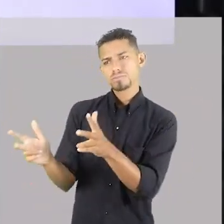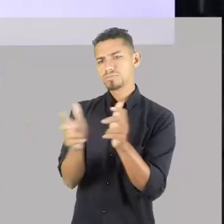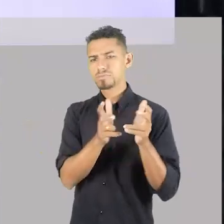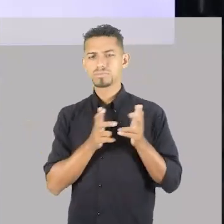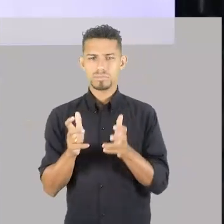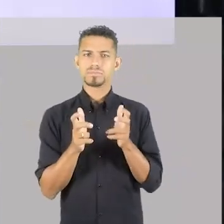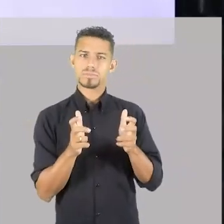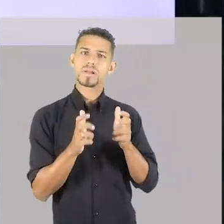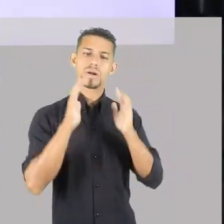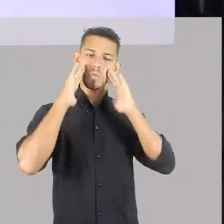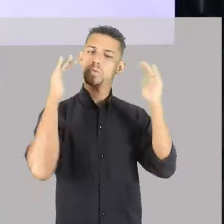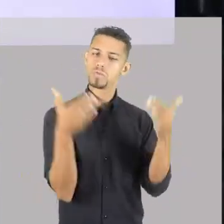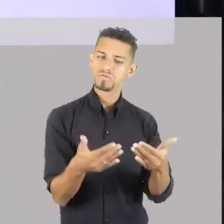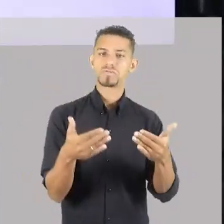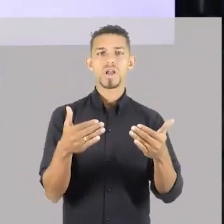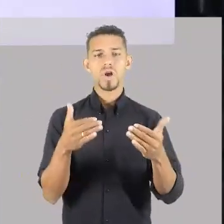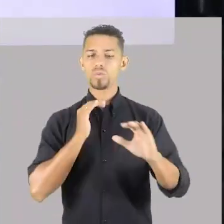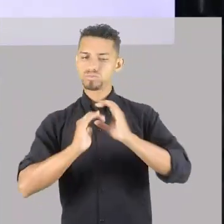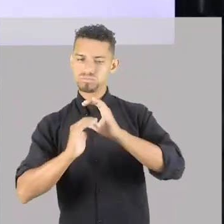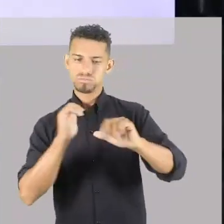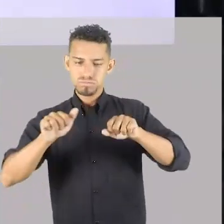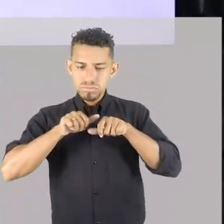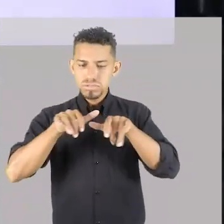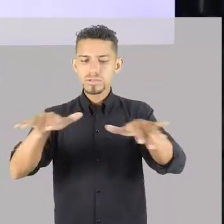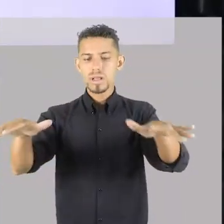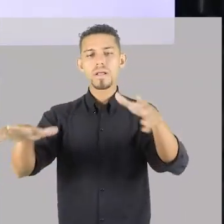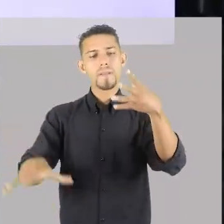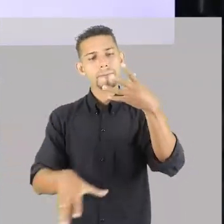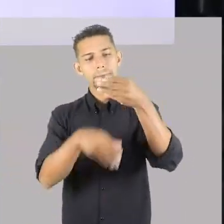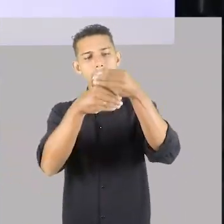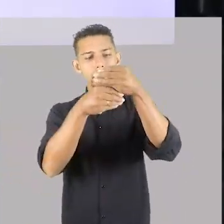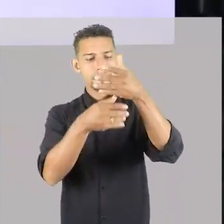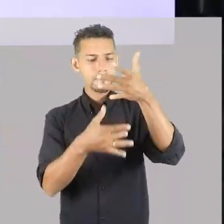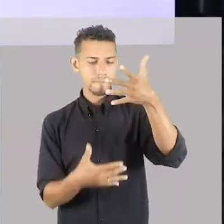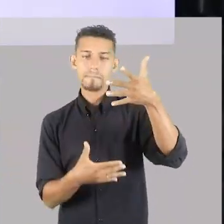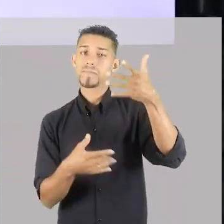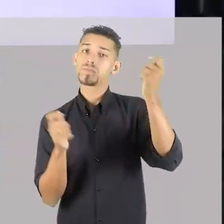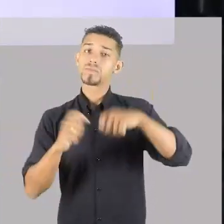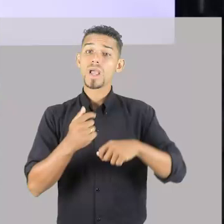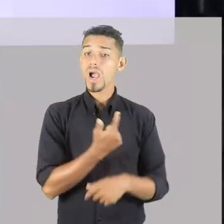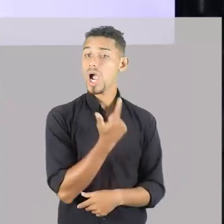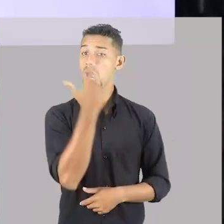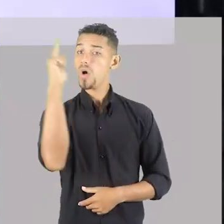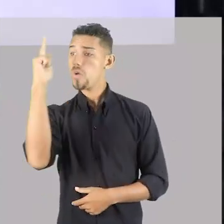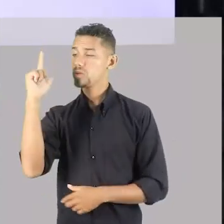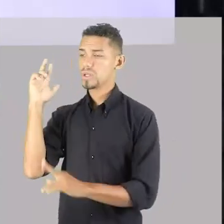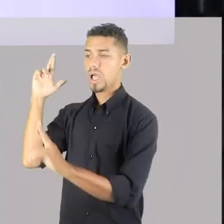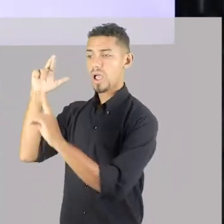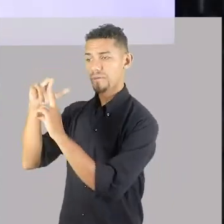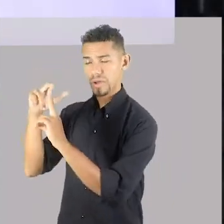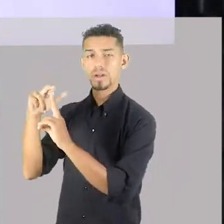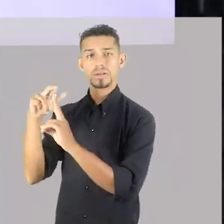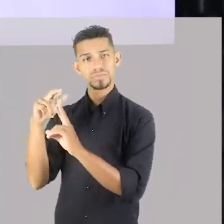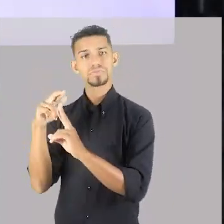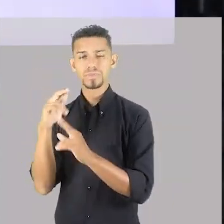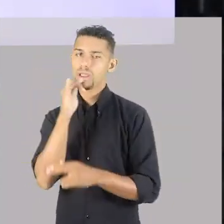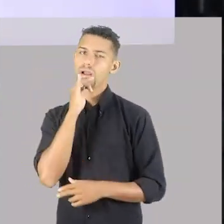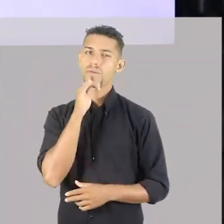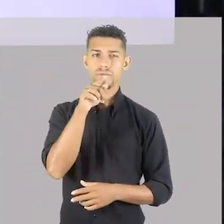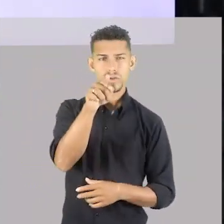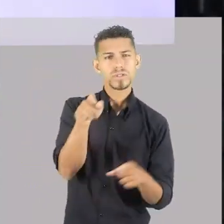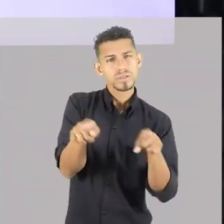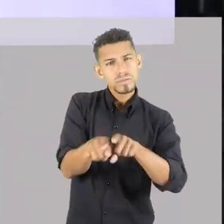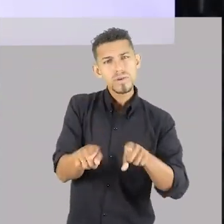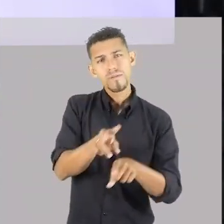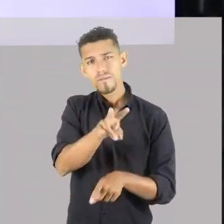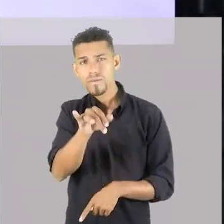essa intenção comunicativa e ampliar essa intenção comunicativa para outras referências. Você também